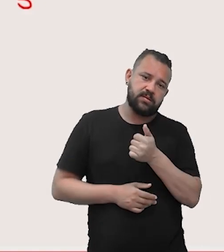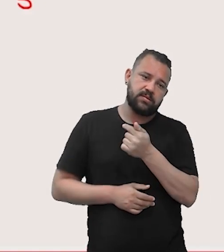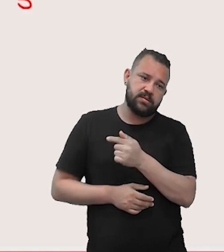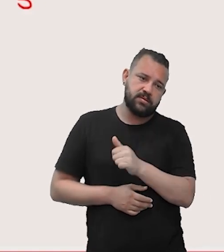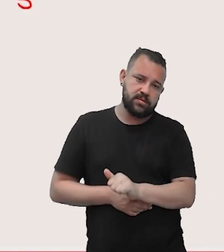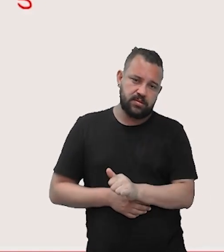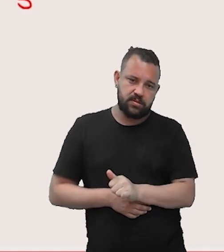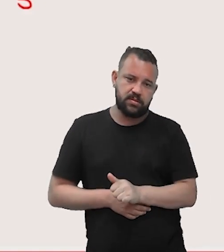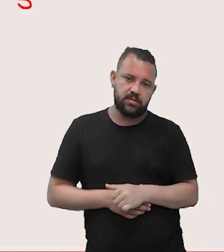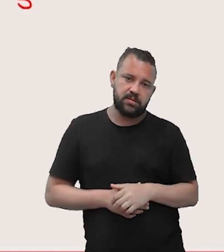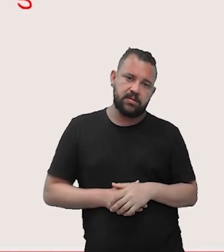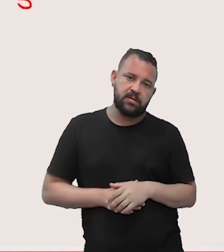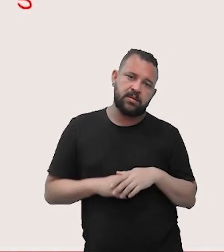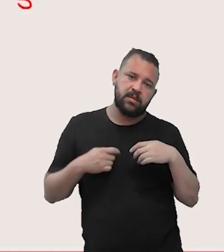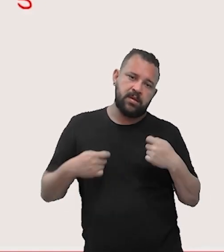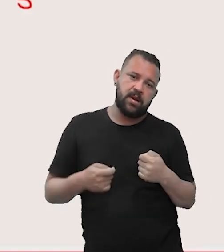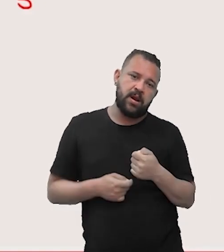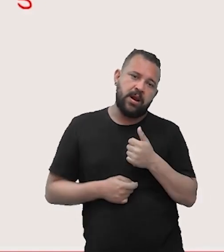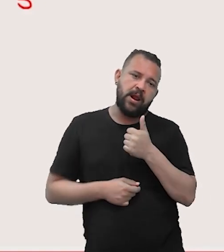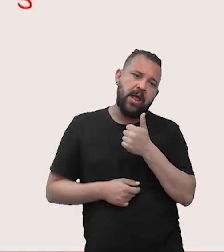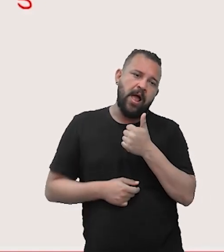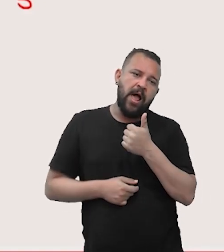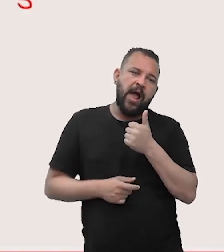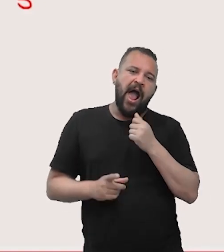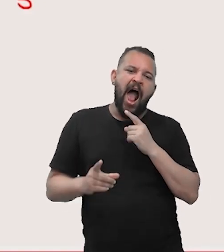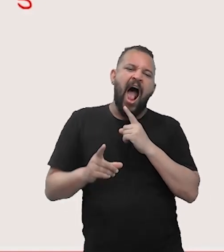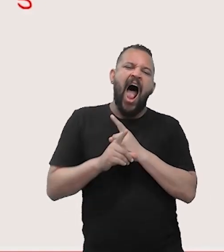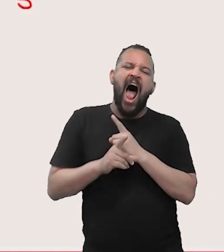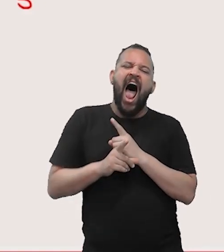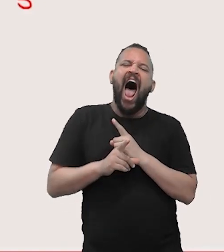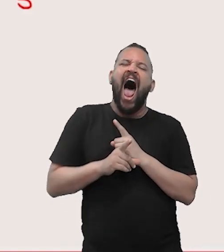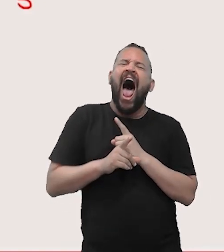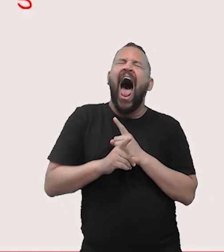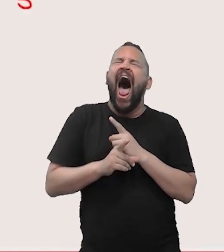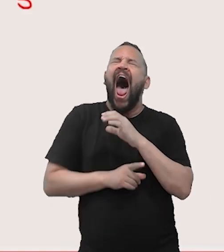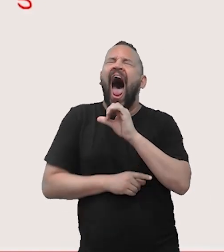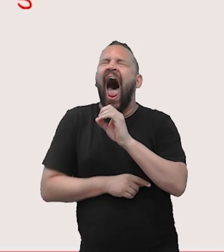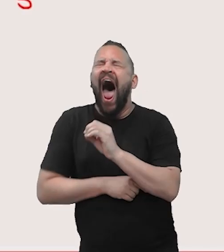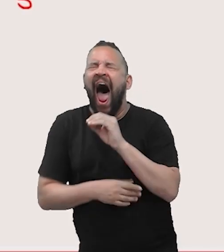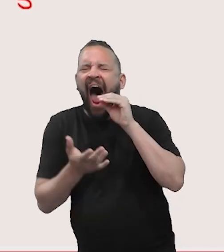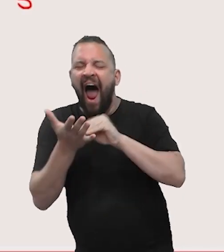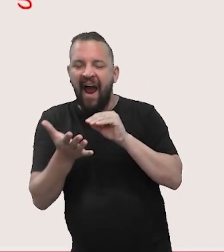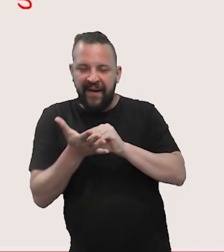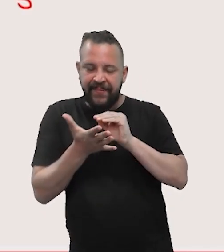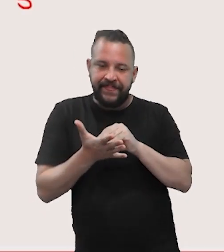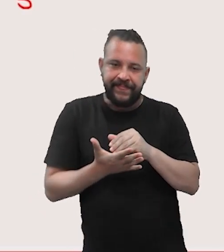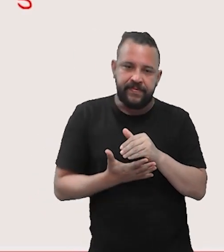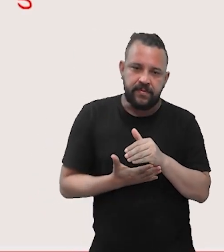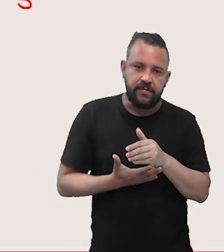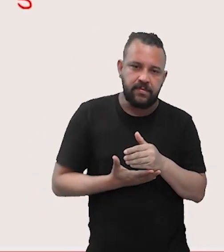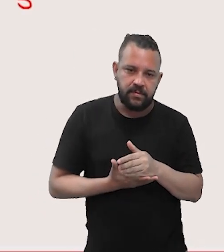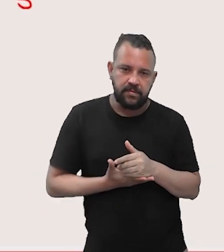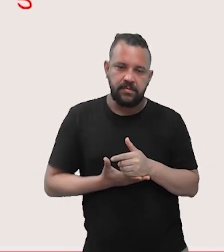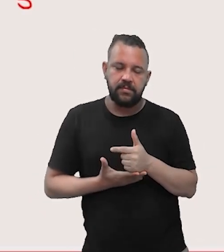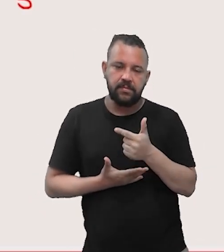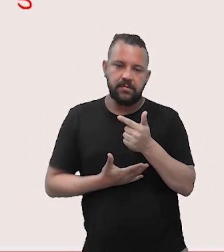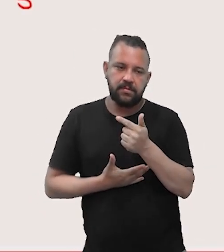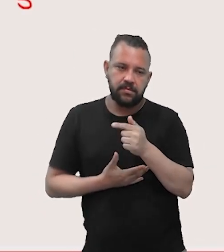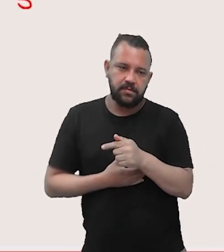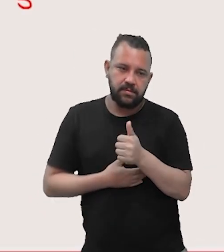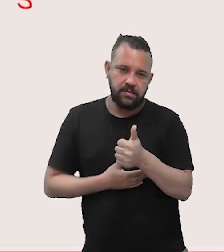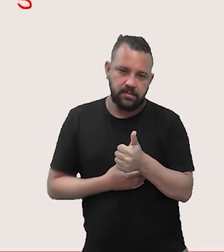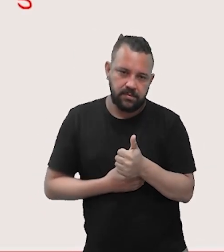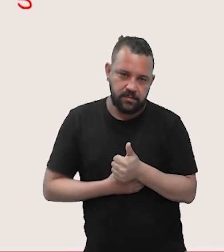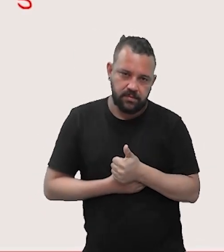ou seja, ele precisa encontrar 90 pontos. Então está faltando um total aqui de 71 e eu